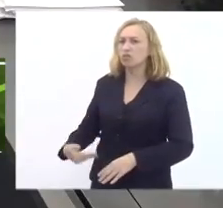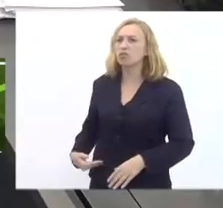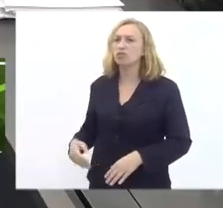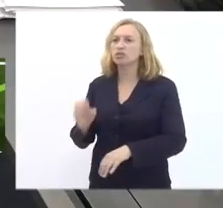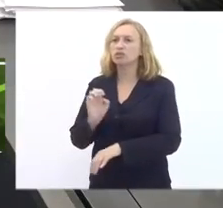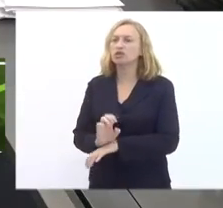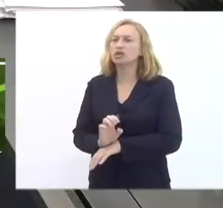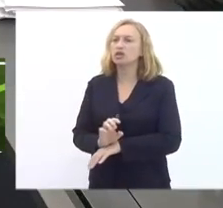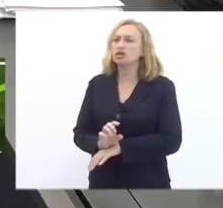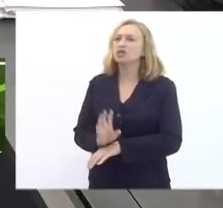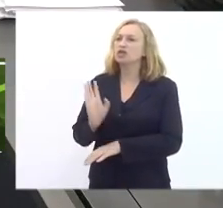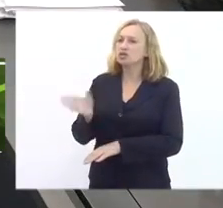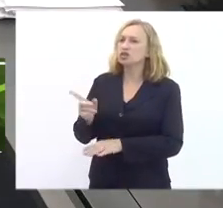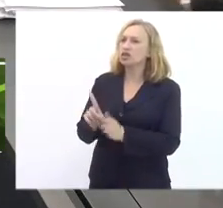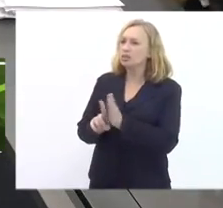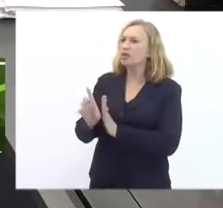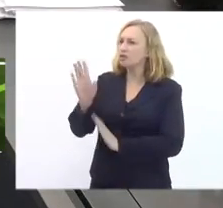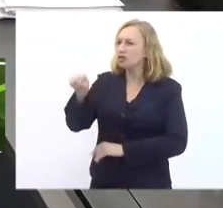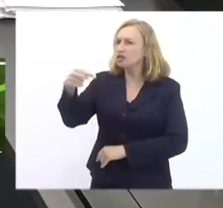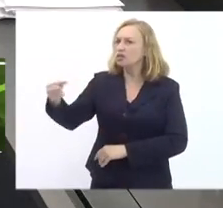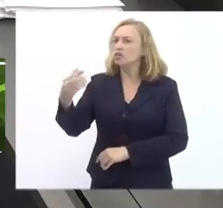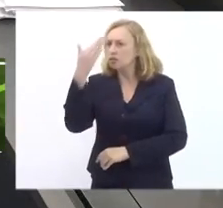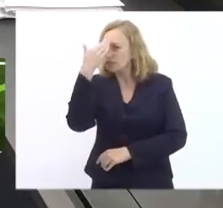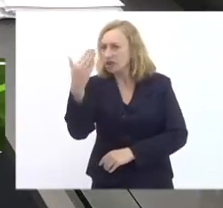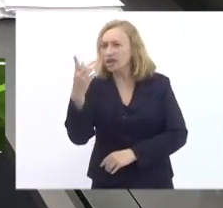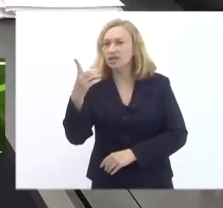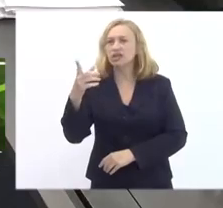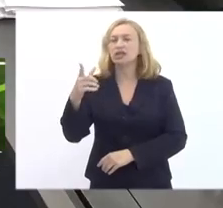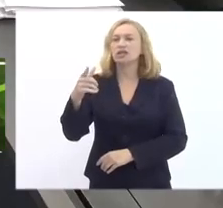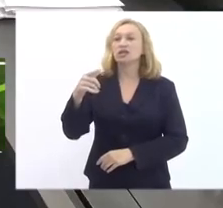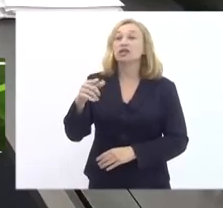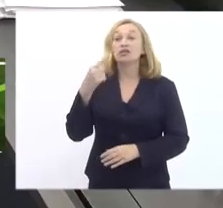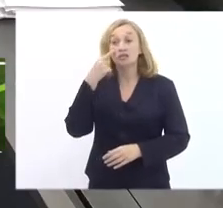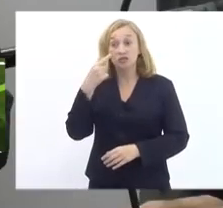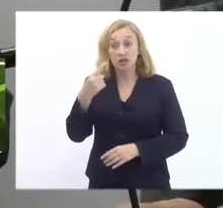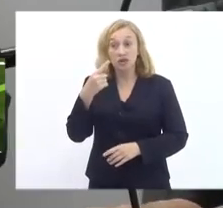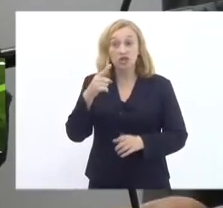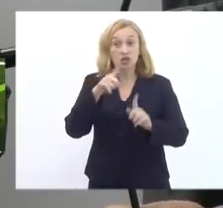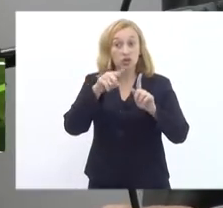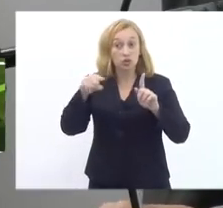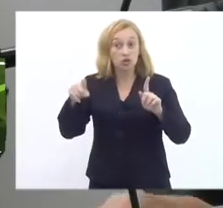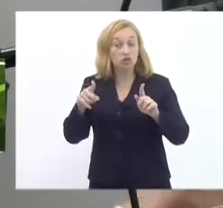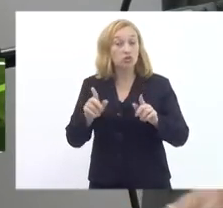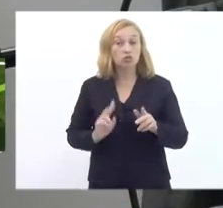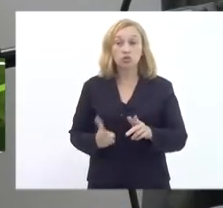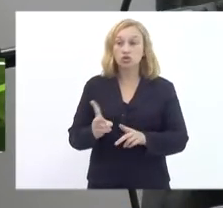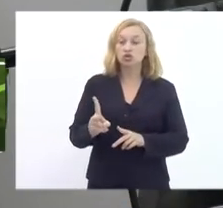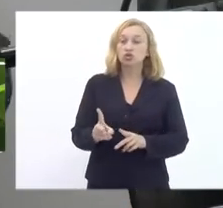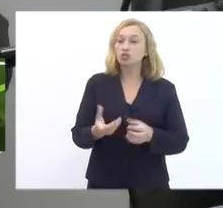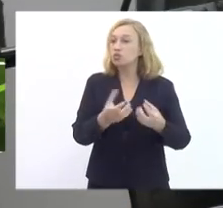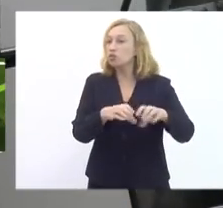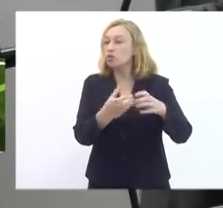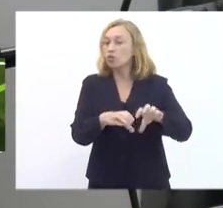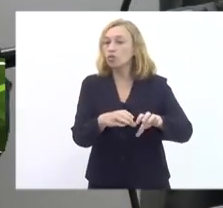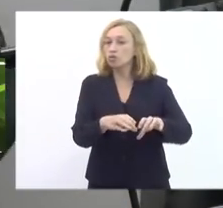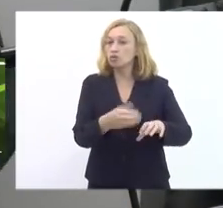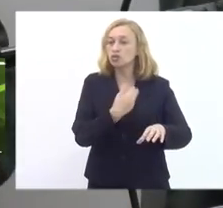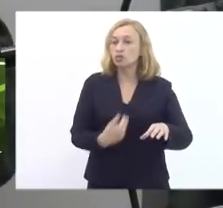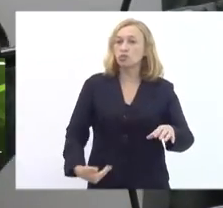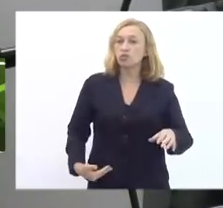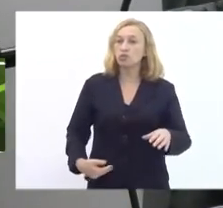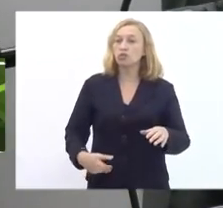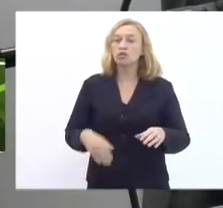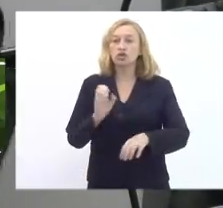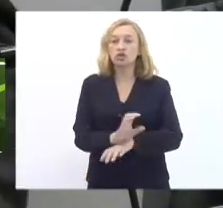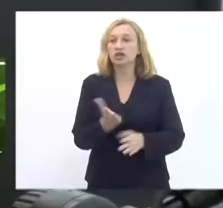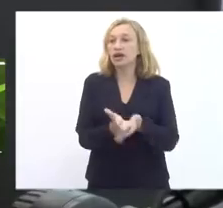Não. Porque o senhor já tinha perguntado na outra. Muito obrigado, senhora. Porque a estatística continua. Sem concurso público, o Estado acaba.